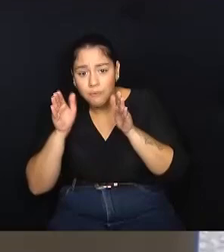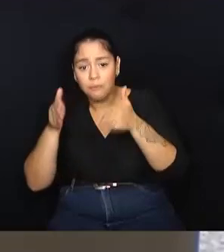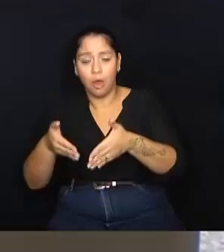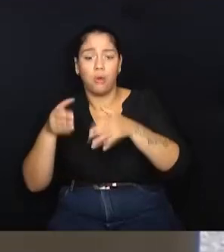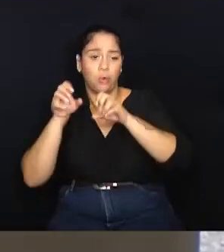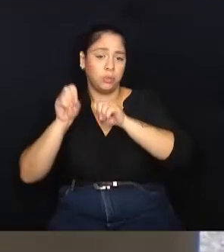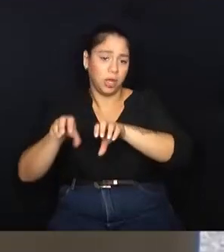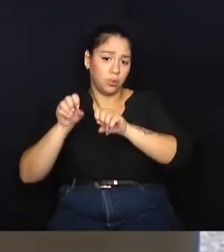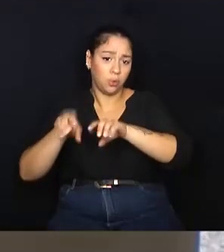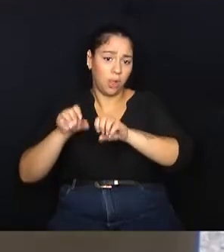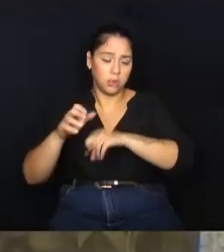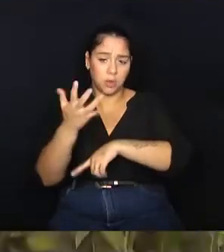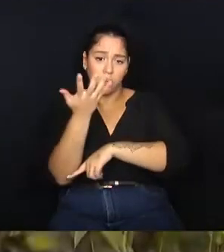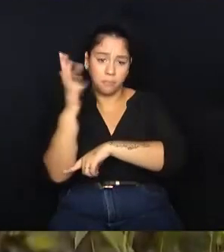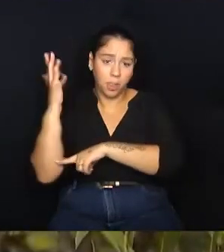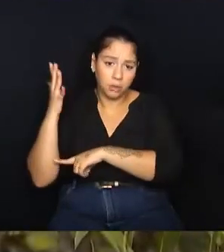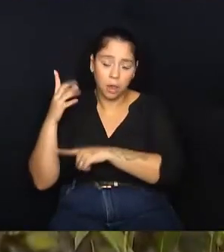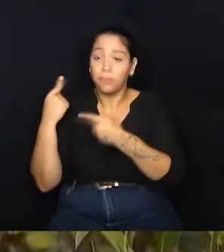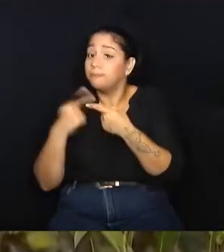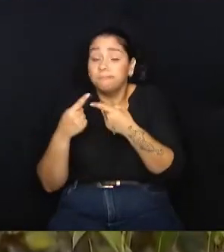educação, porque é uma questão